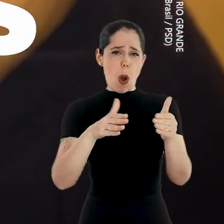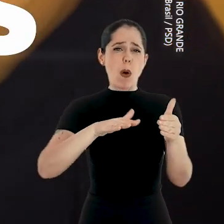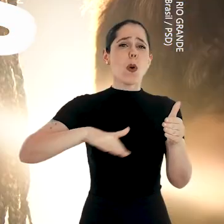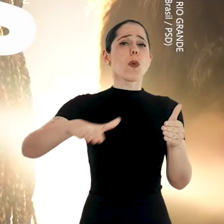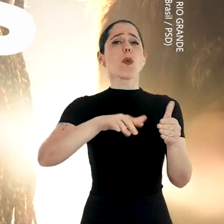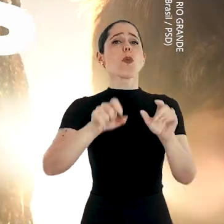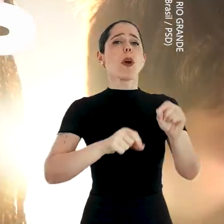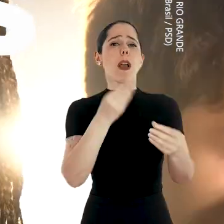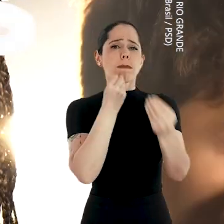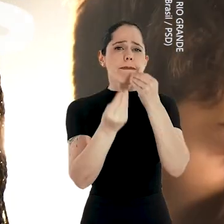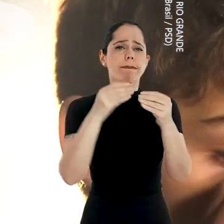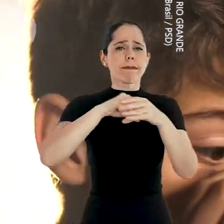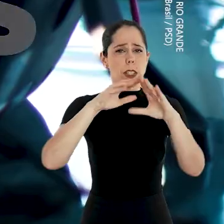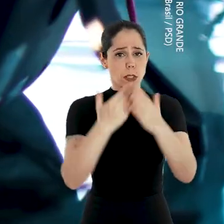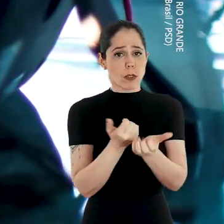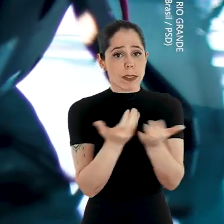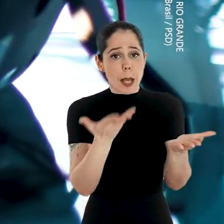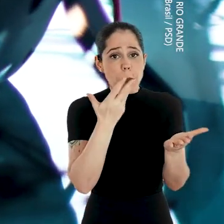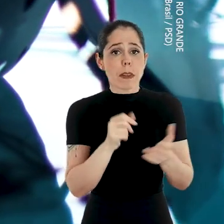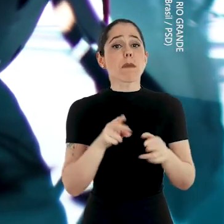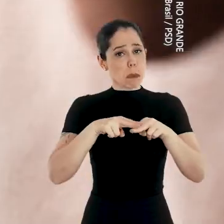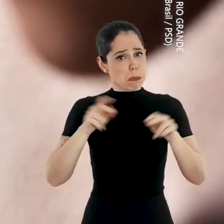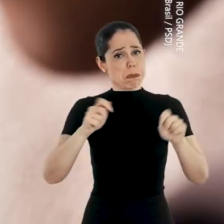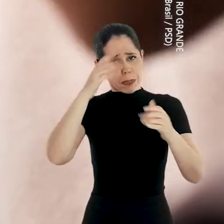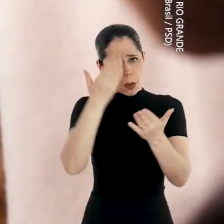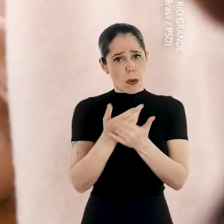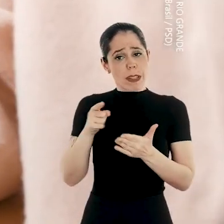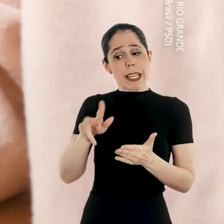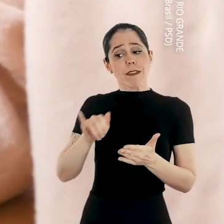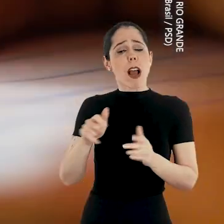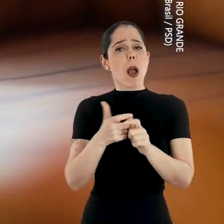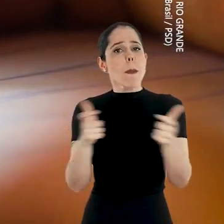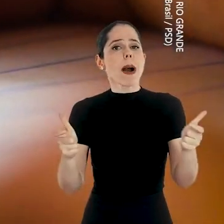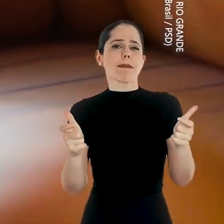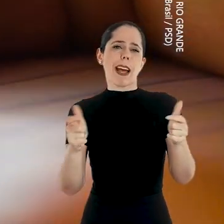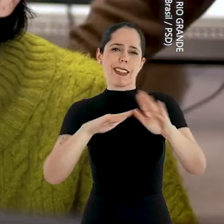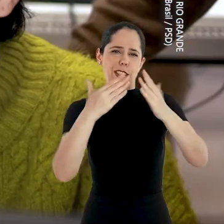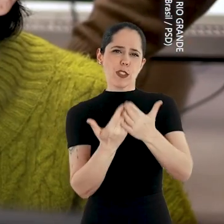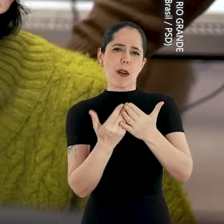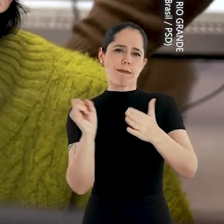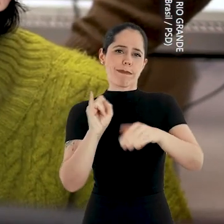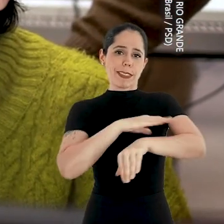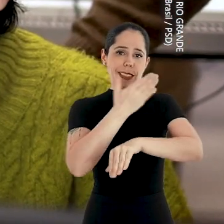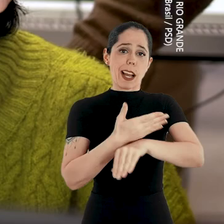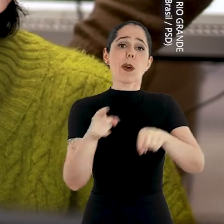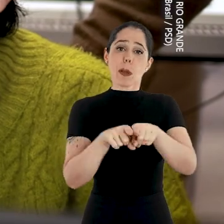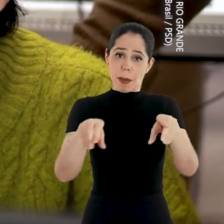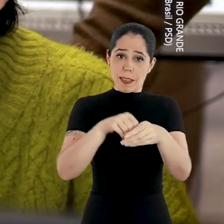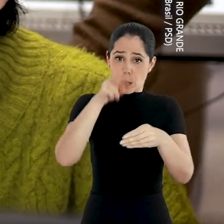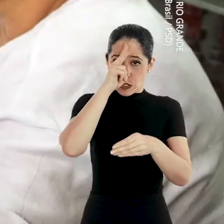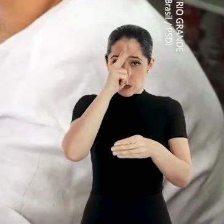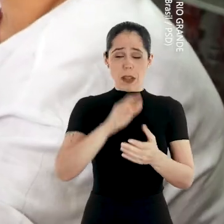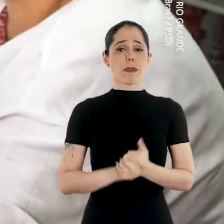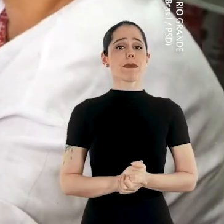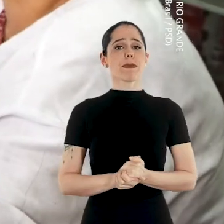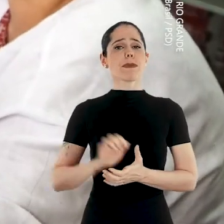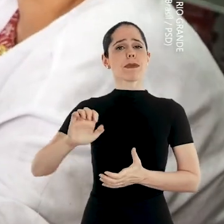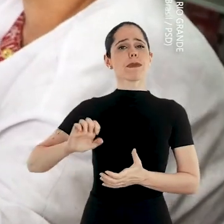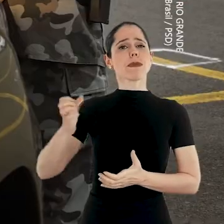escolar. É por isso que você pode confiar que ele vai ampliar a escola integral, inclusive no ensino médio.